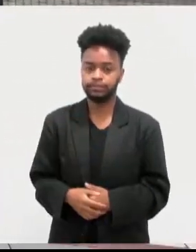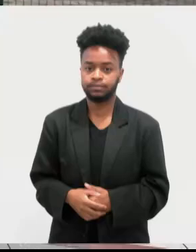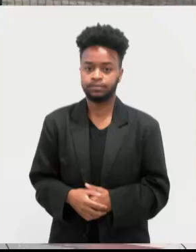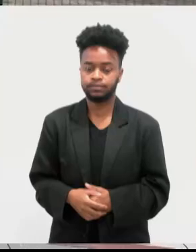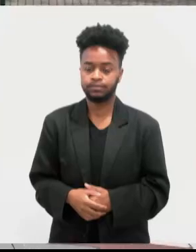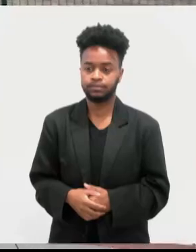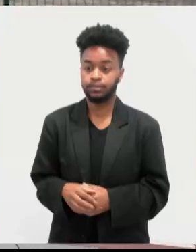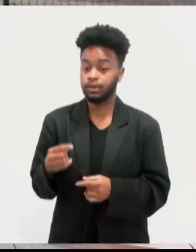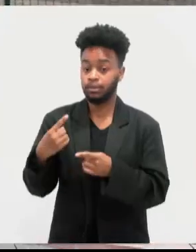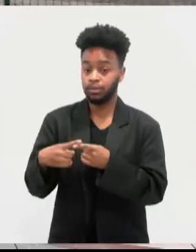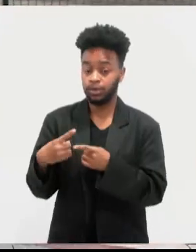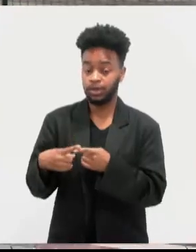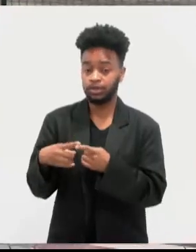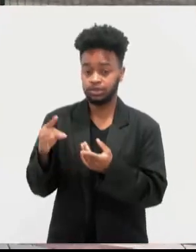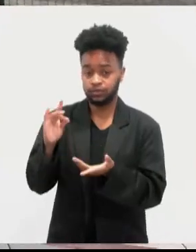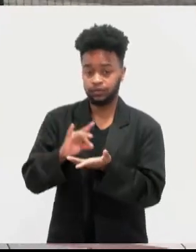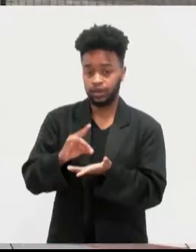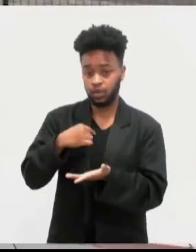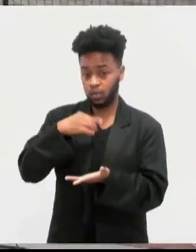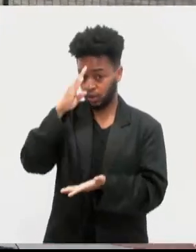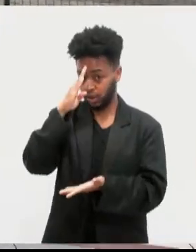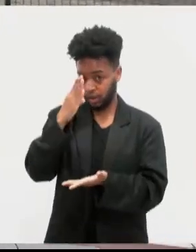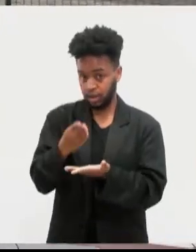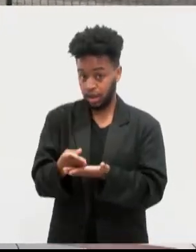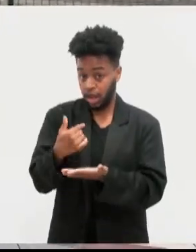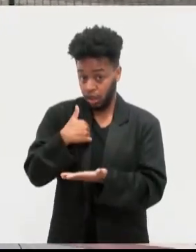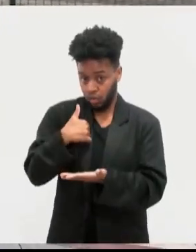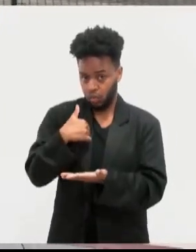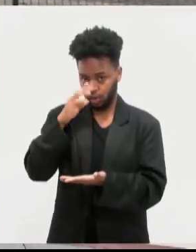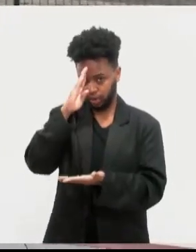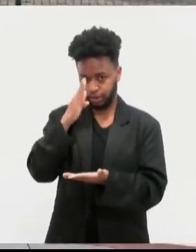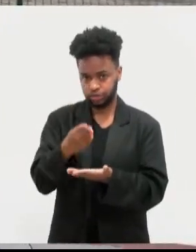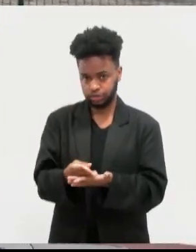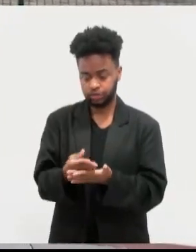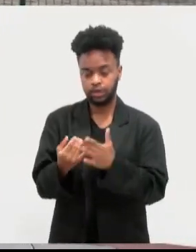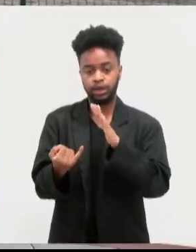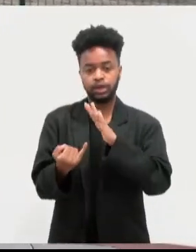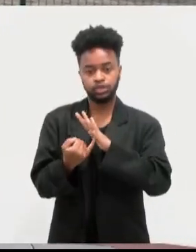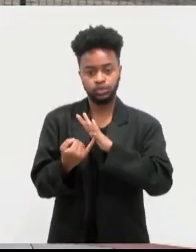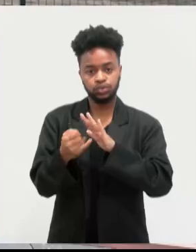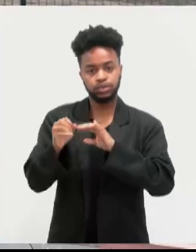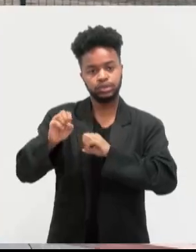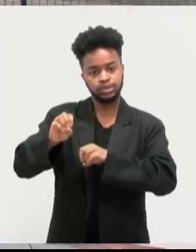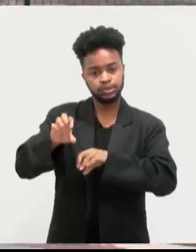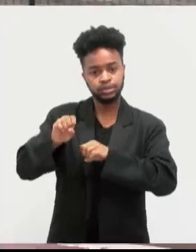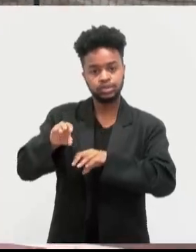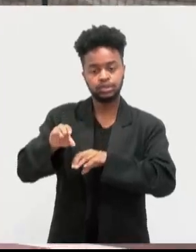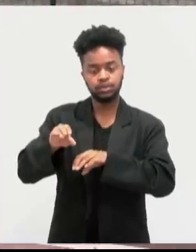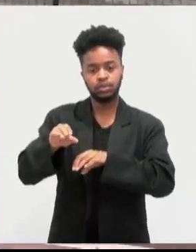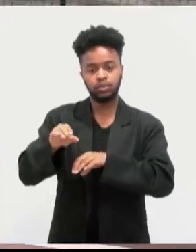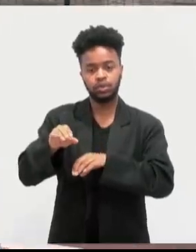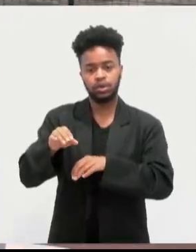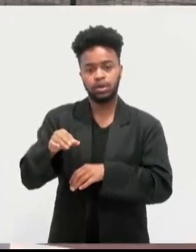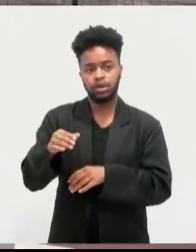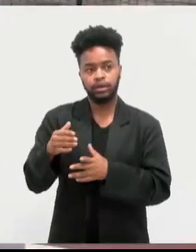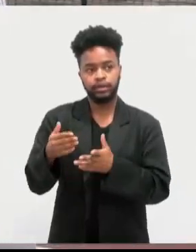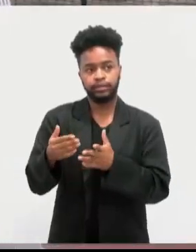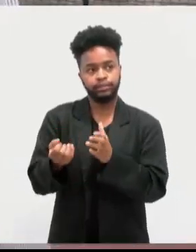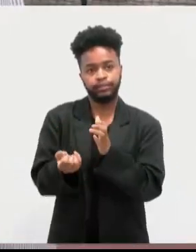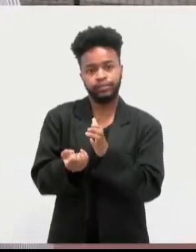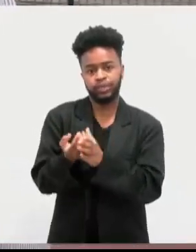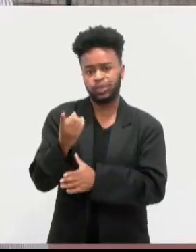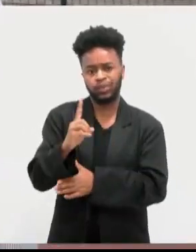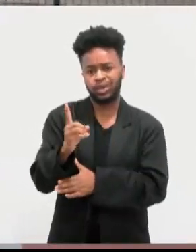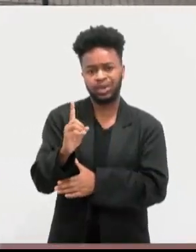Na realidade, eu acredito né, que as instituições de ensino, elas não vão criar uma